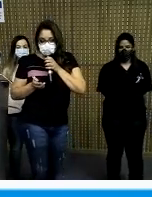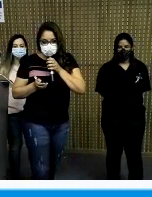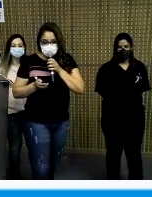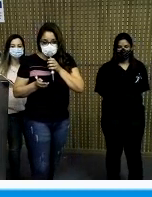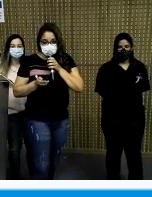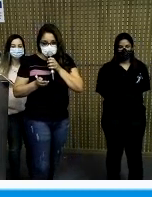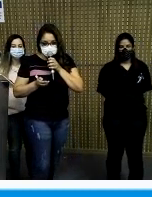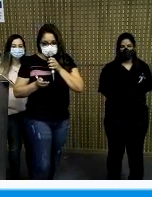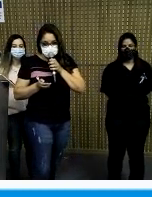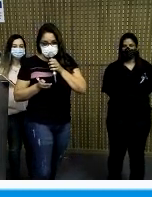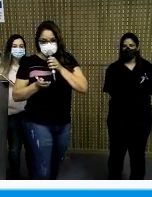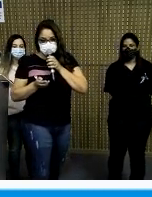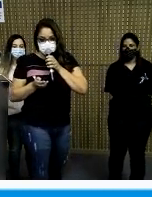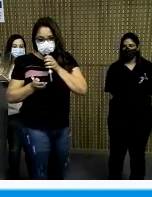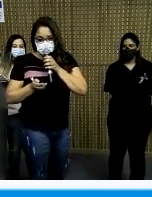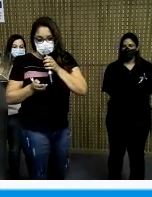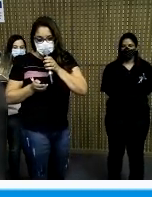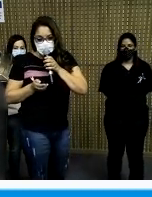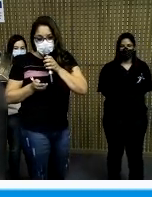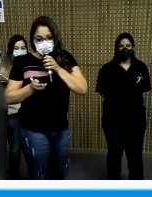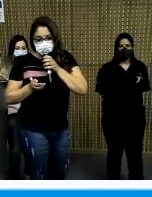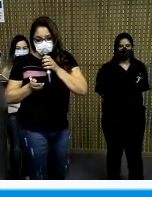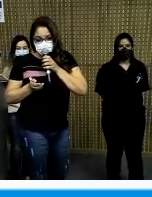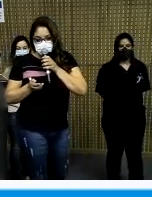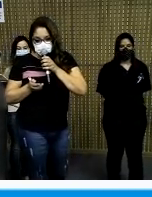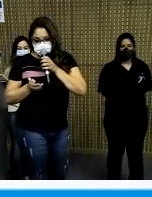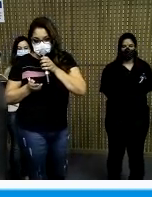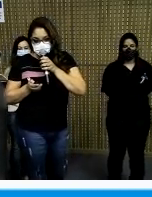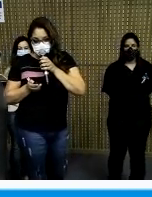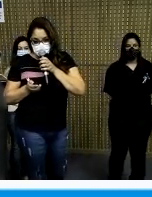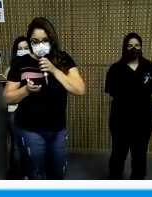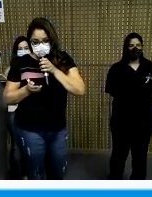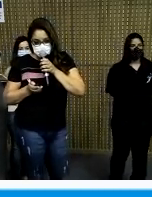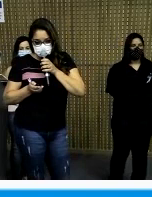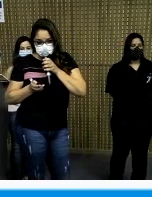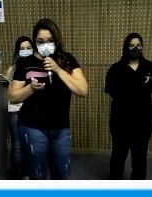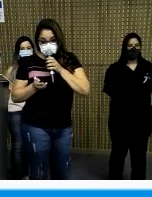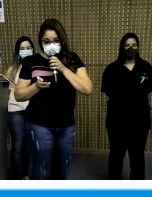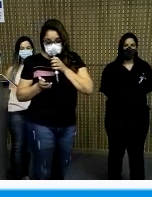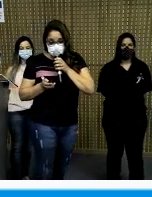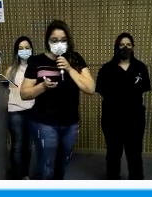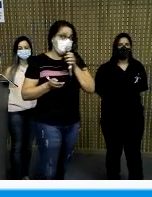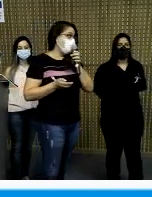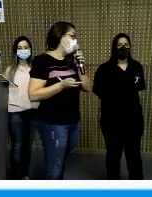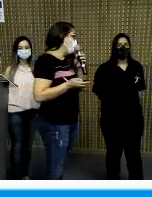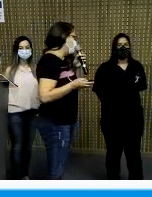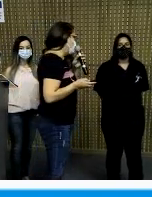primeiro semestre, 15. Com menos de 20 anos, nós não tivemos esse